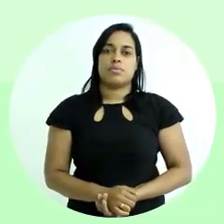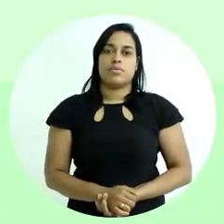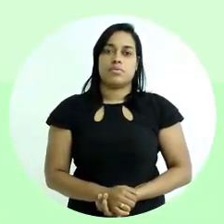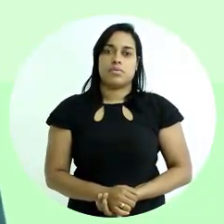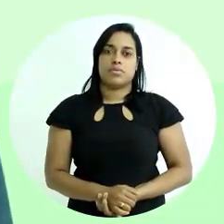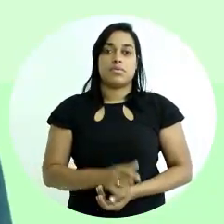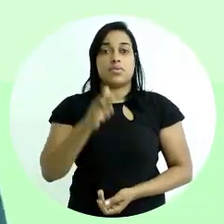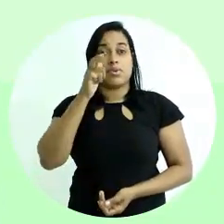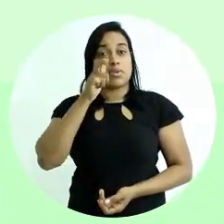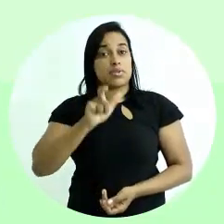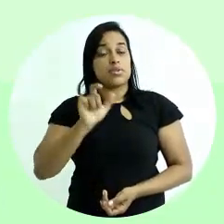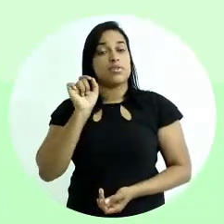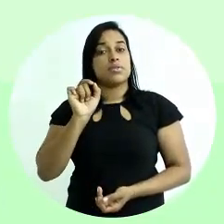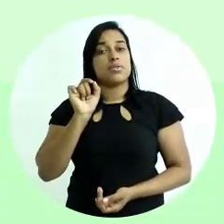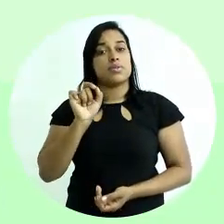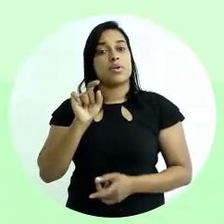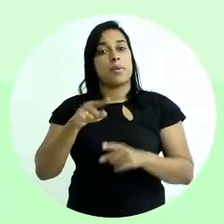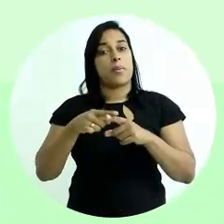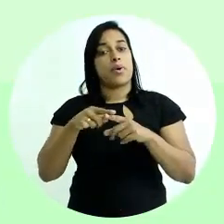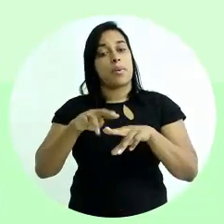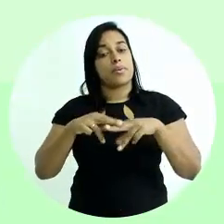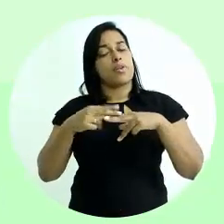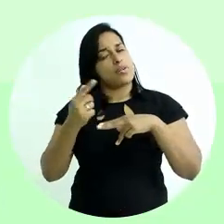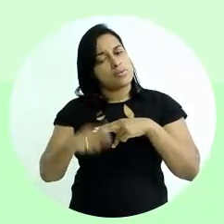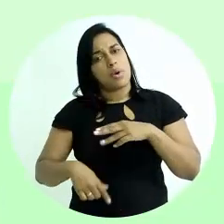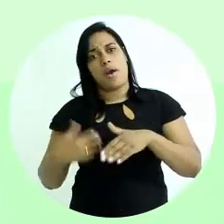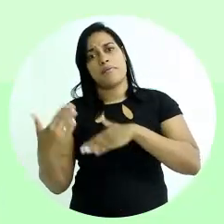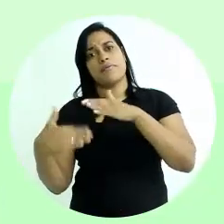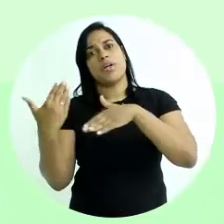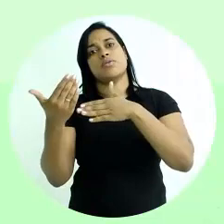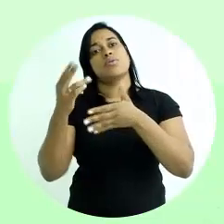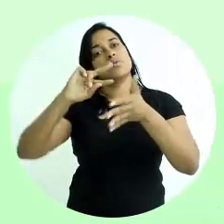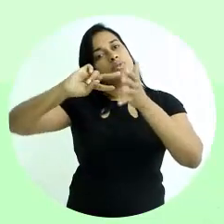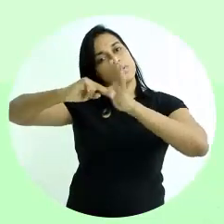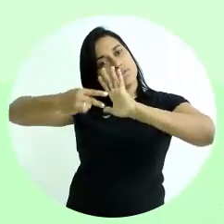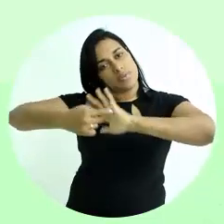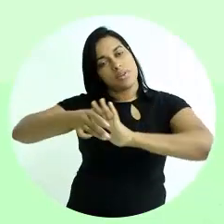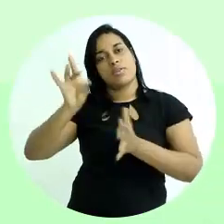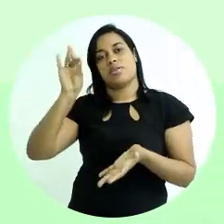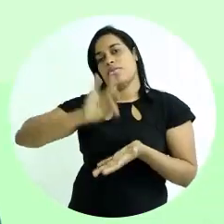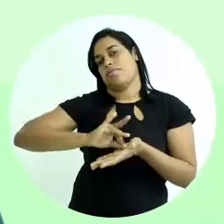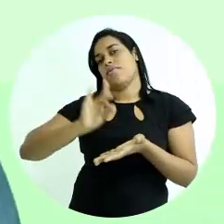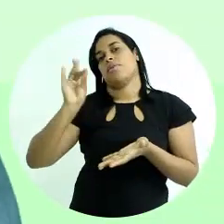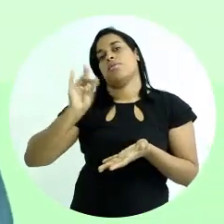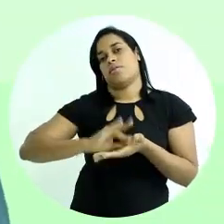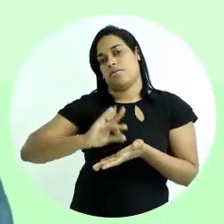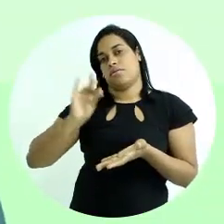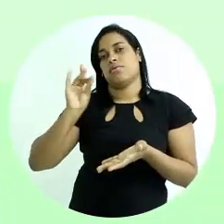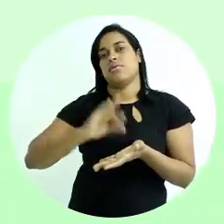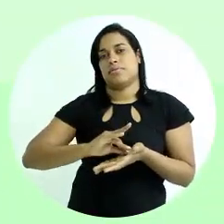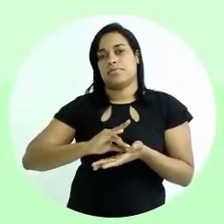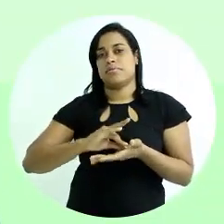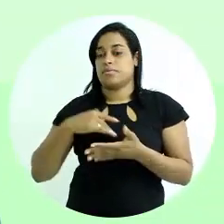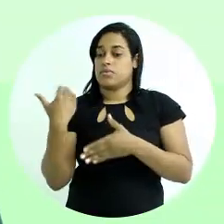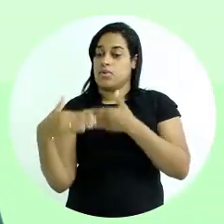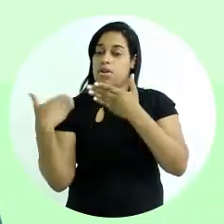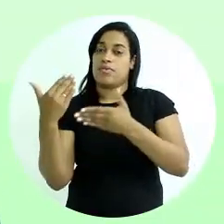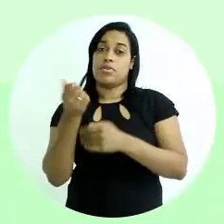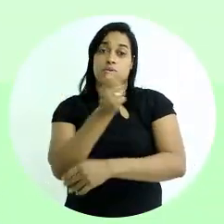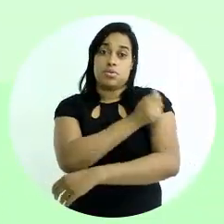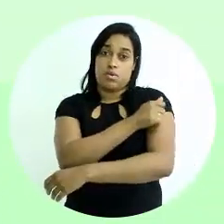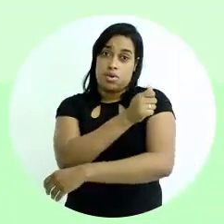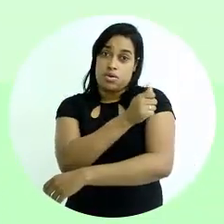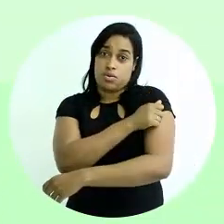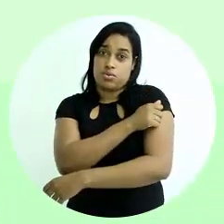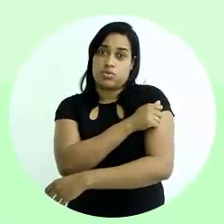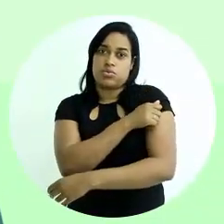então é interessante porque isso é um avanço muito grande são um avanço onde